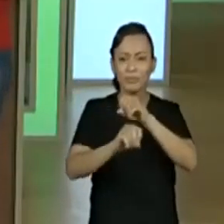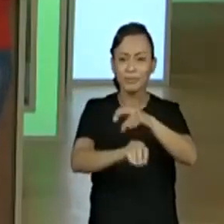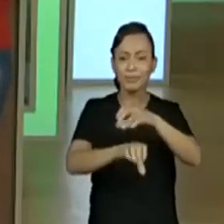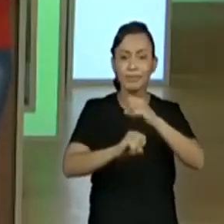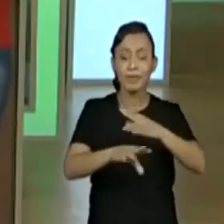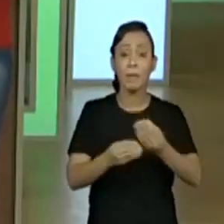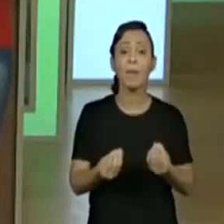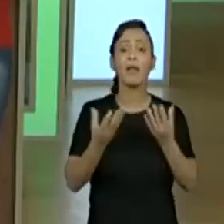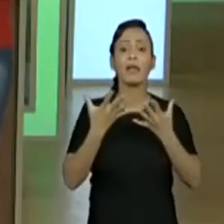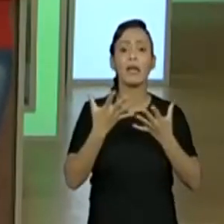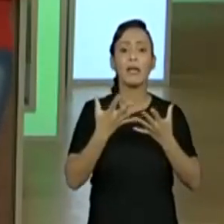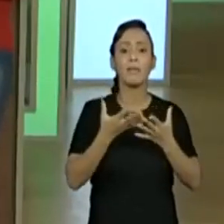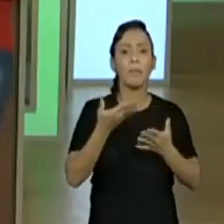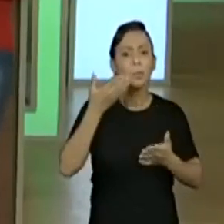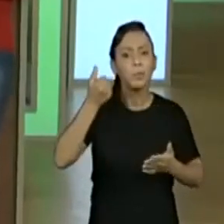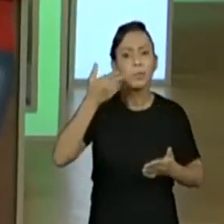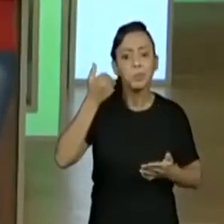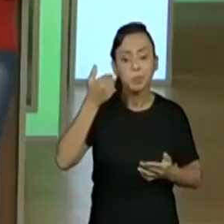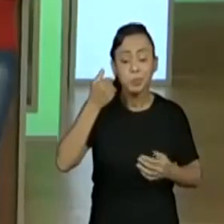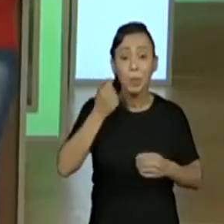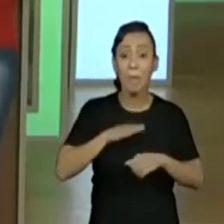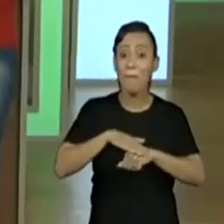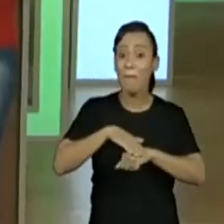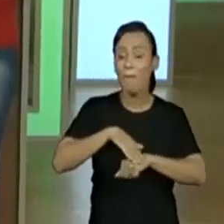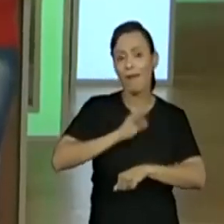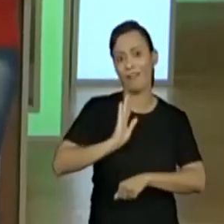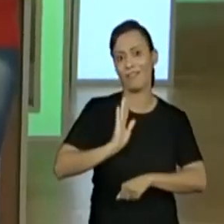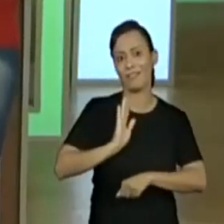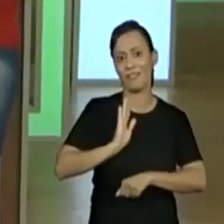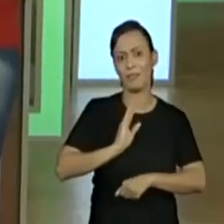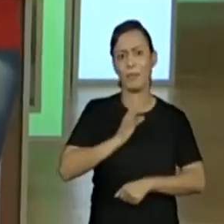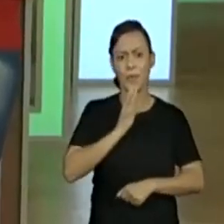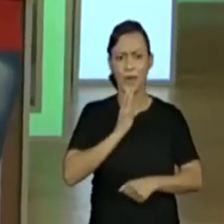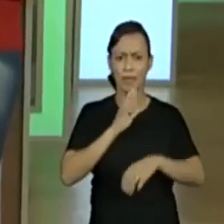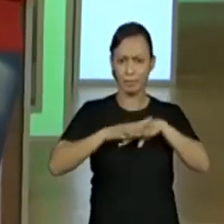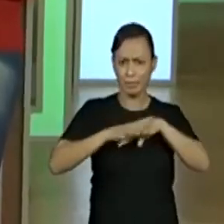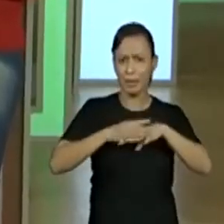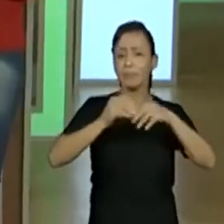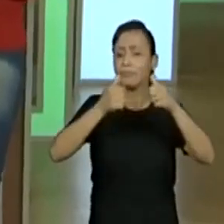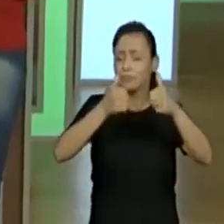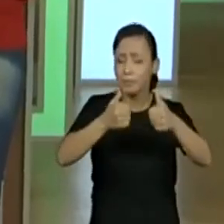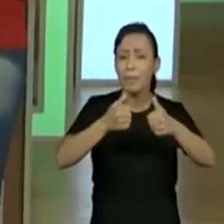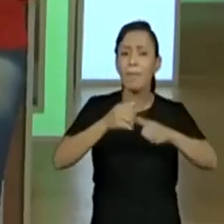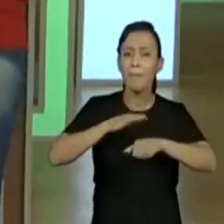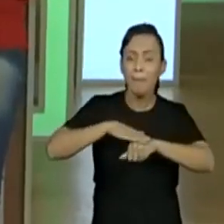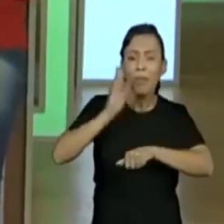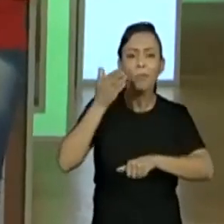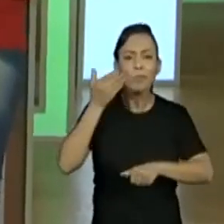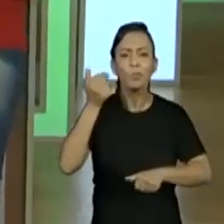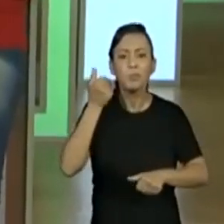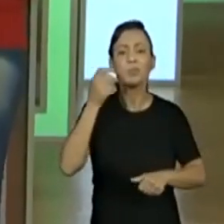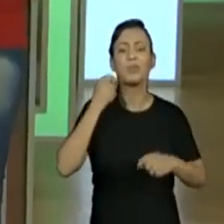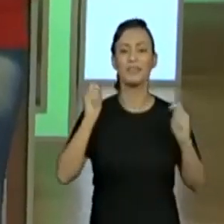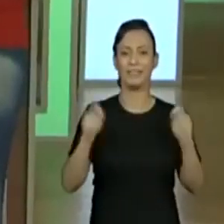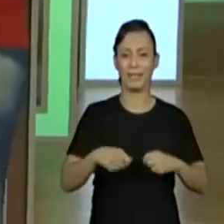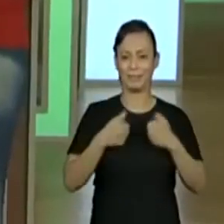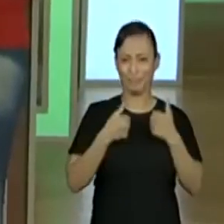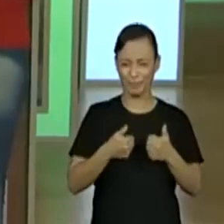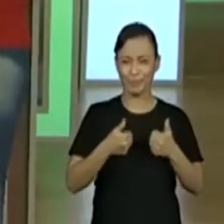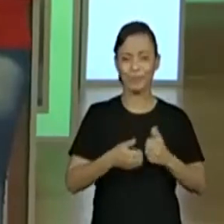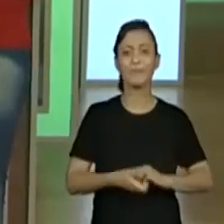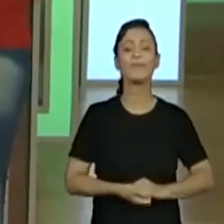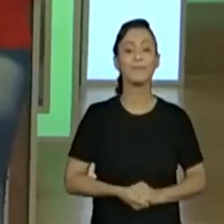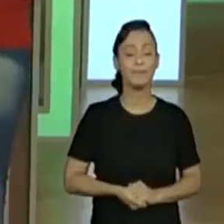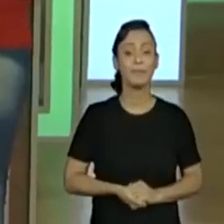para aprofundamento das habilidades já adquiridas, aí dos conhecimentos já adquiridos no decorrer dos bimestres, tá bom?